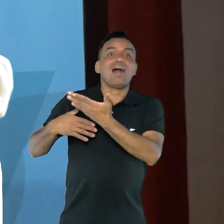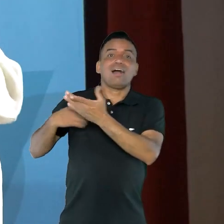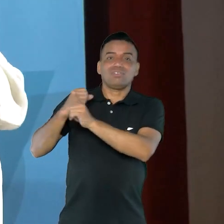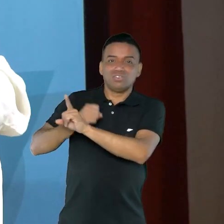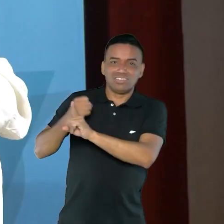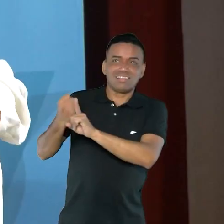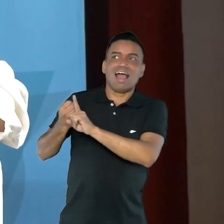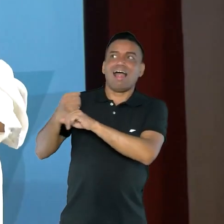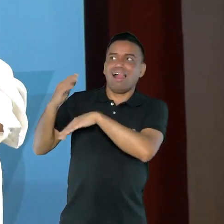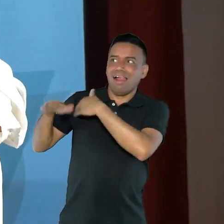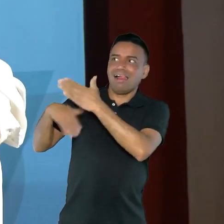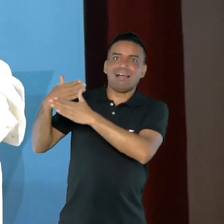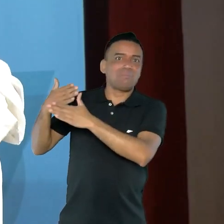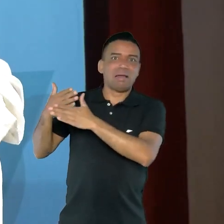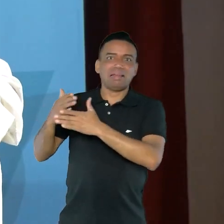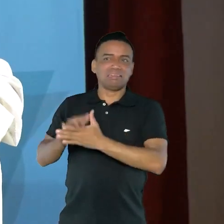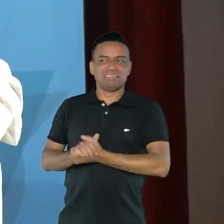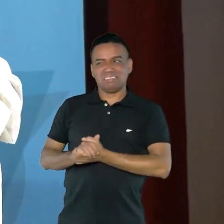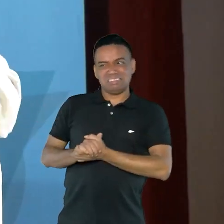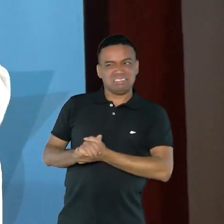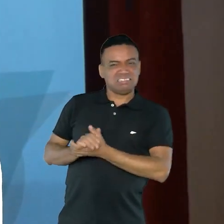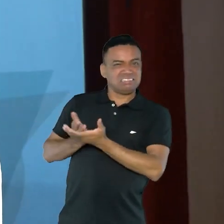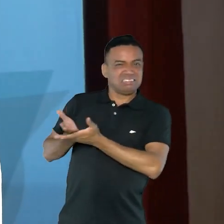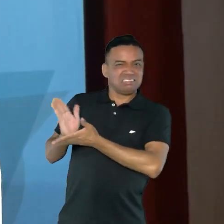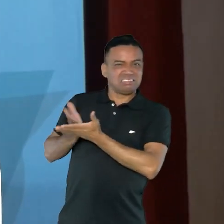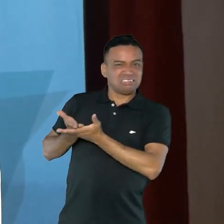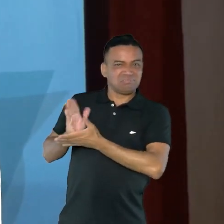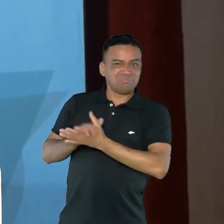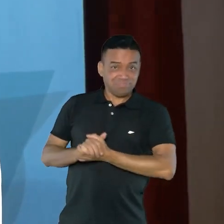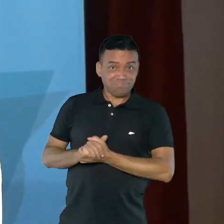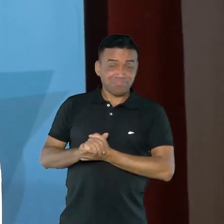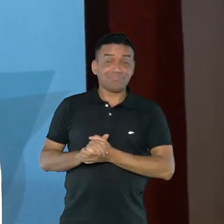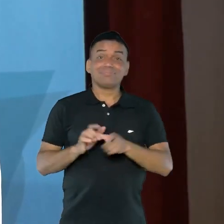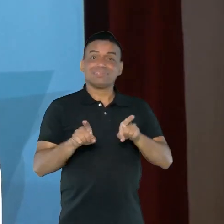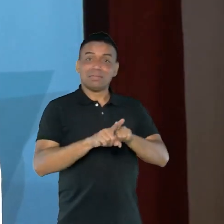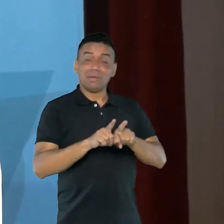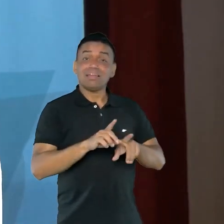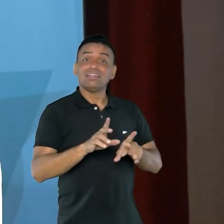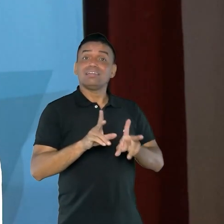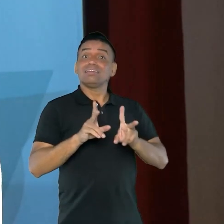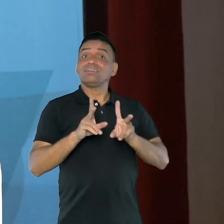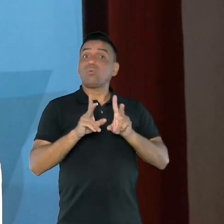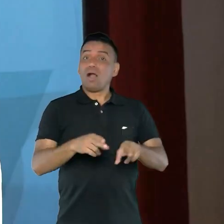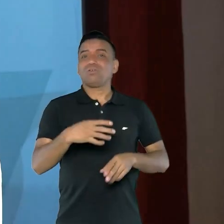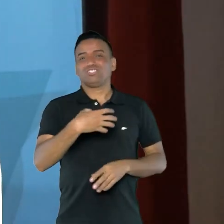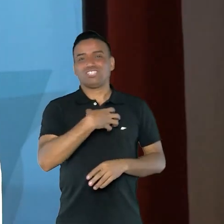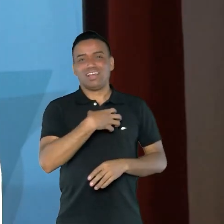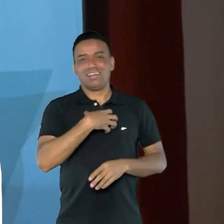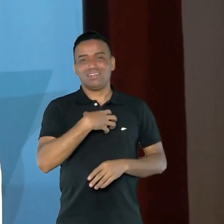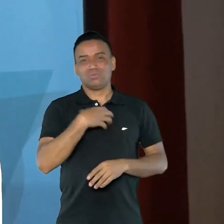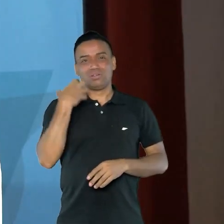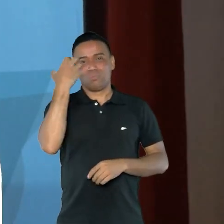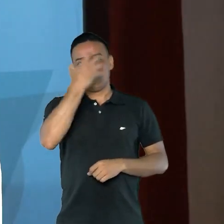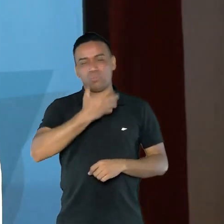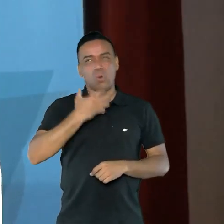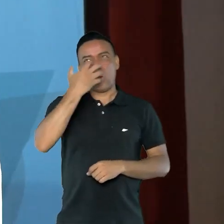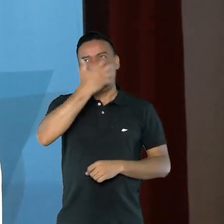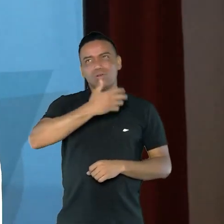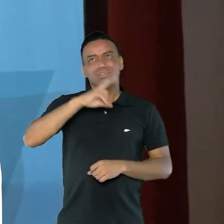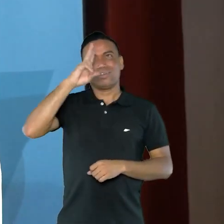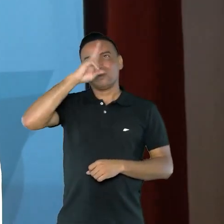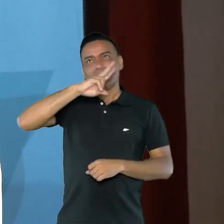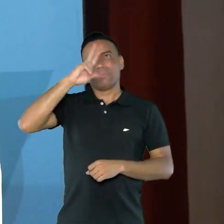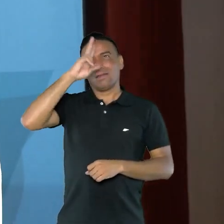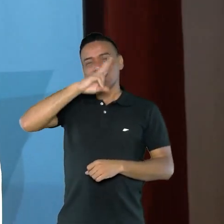não parece tão excitante assim, né? Da mesma maneira, a gente vê nas músicas, né? Eu tô aqui lembrando